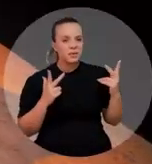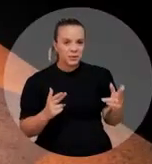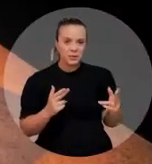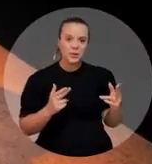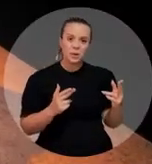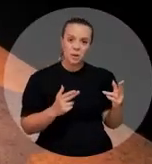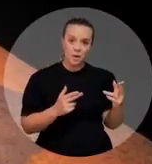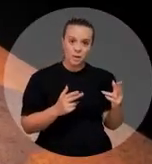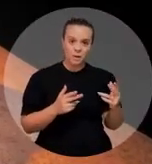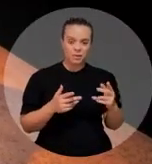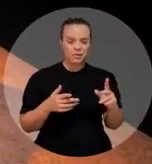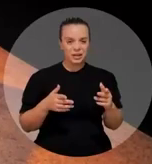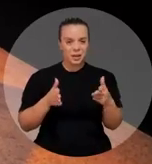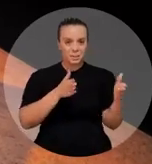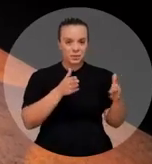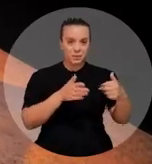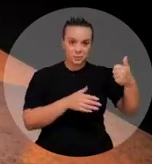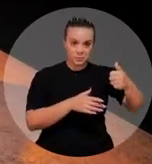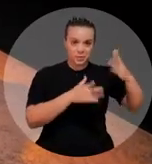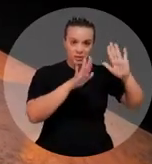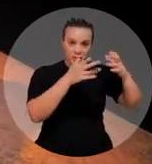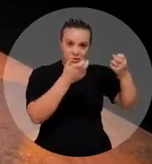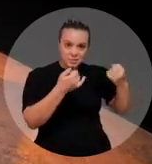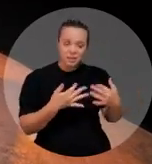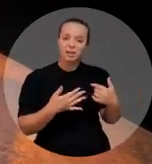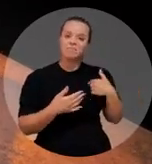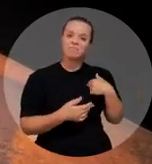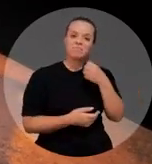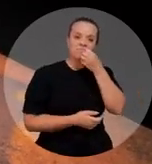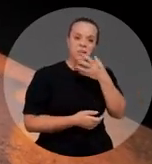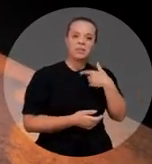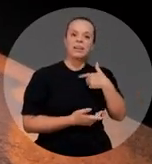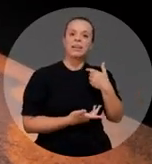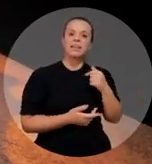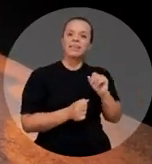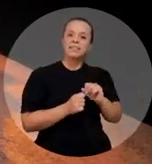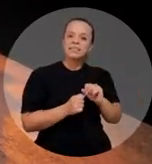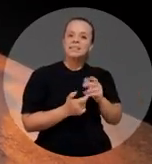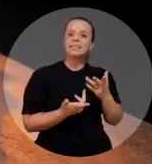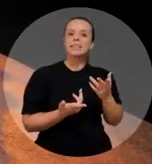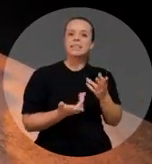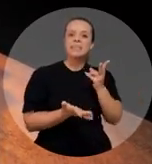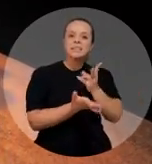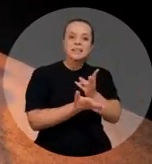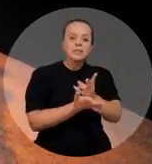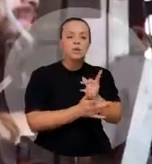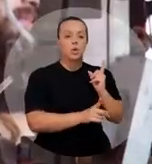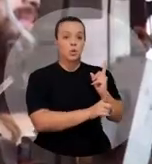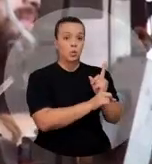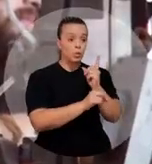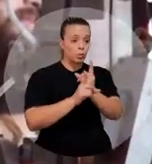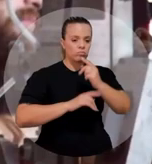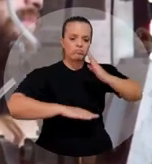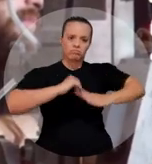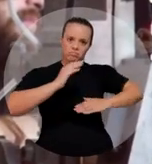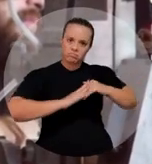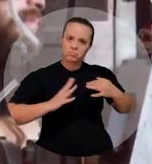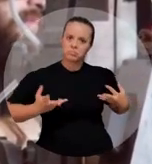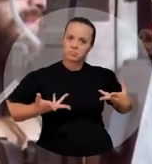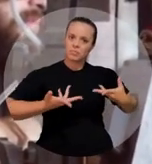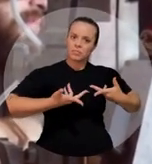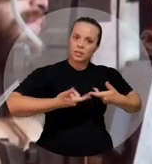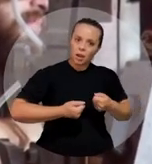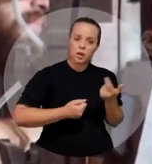igual eu falei desde do primeiro bloco, né, do privilégio que eu tive, assim, de sempre encontrar